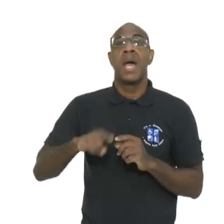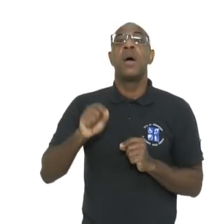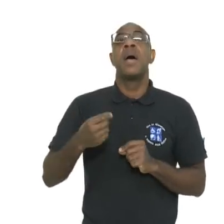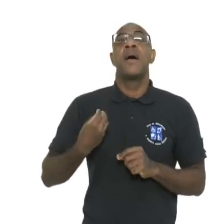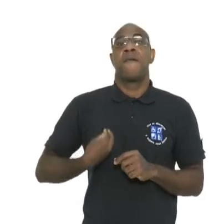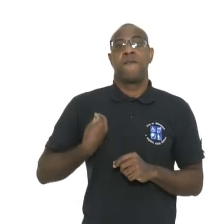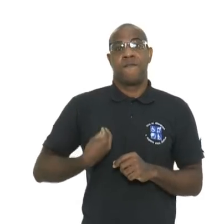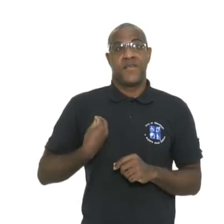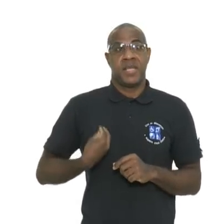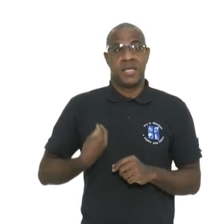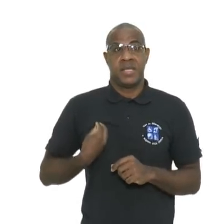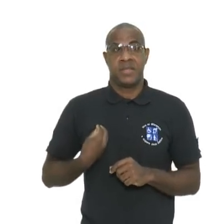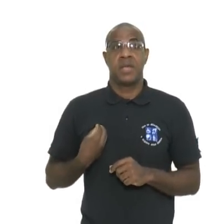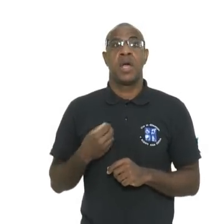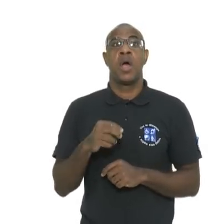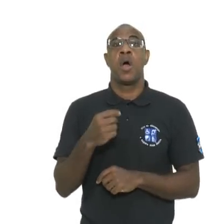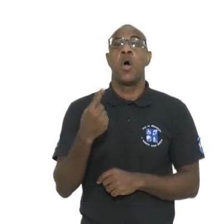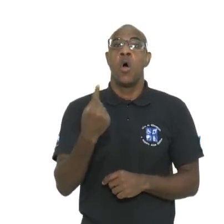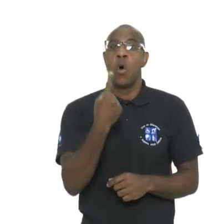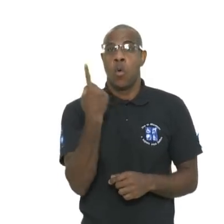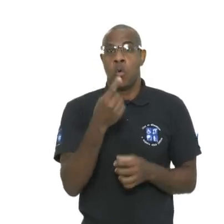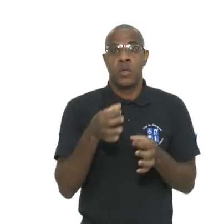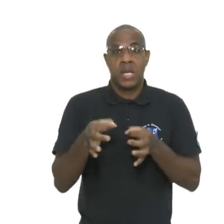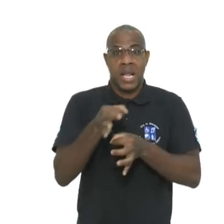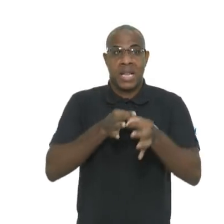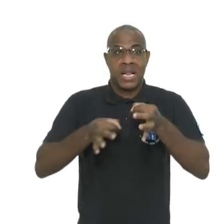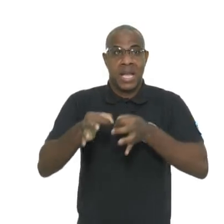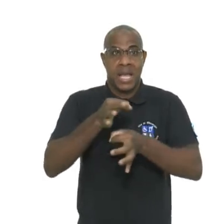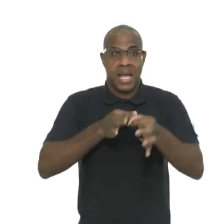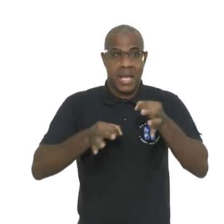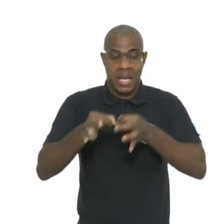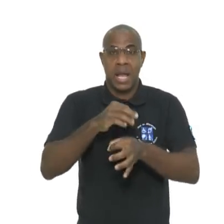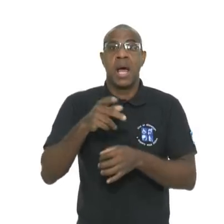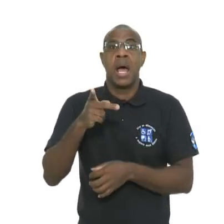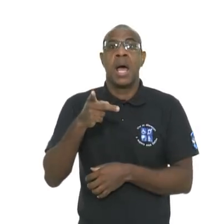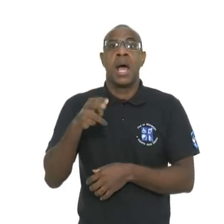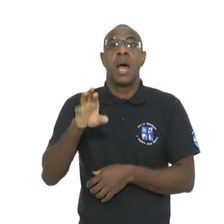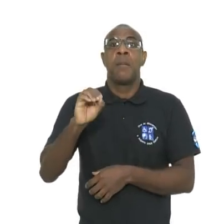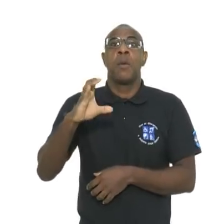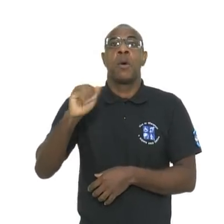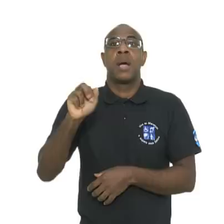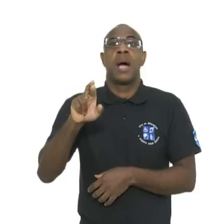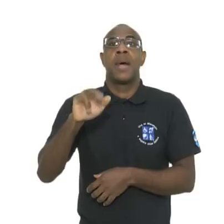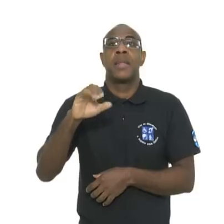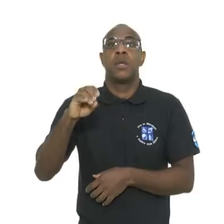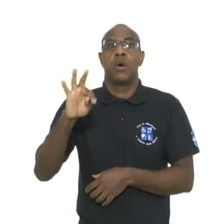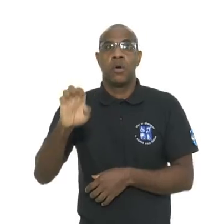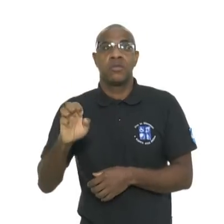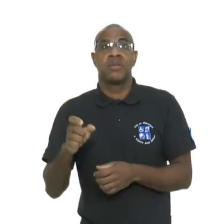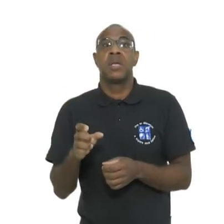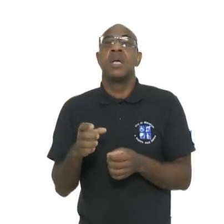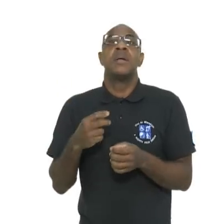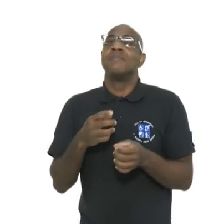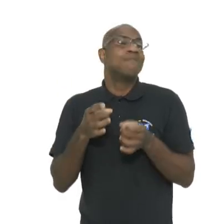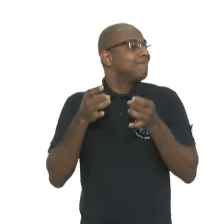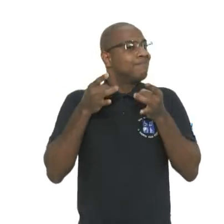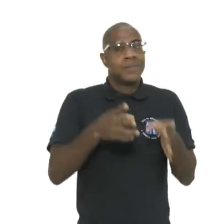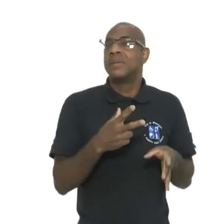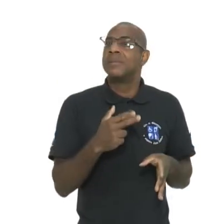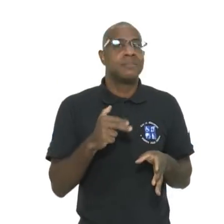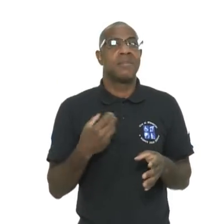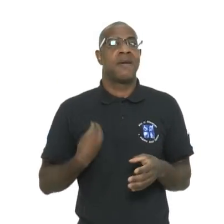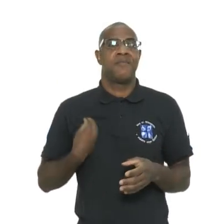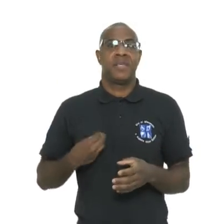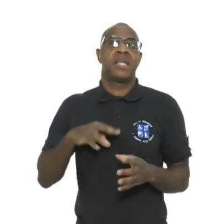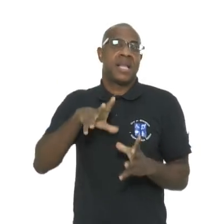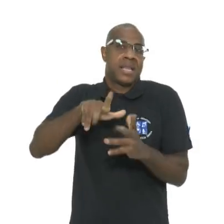vivos unicelulares, procariontes e autótrofos, indispensáveis à vida na Terra. Sobre